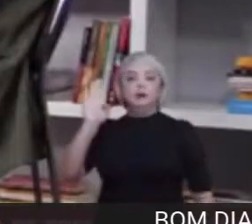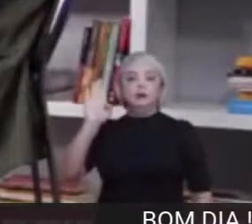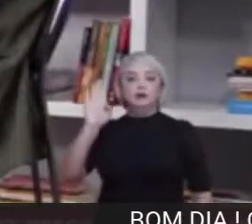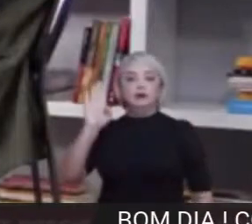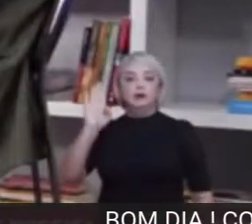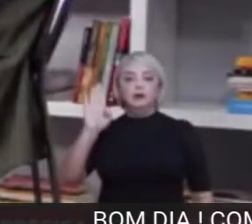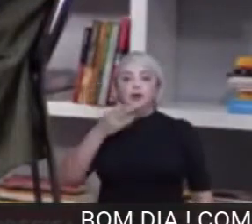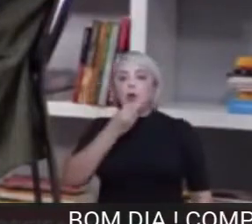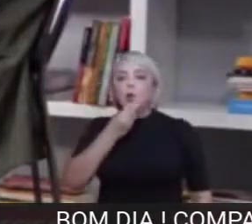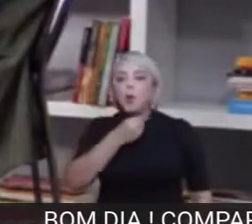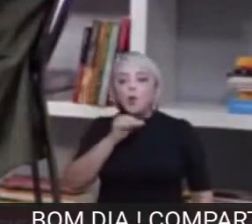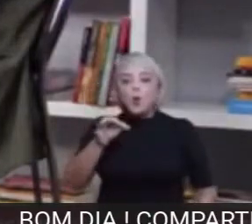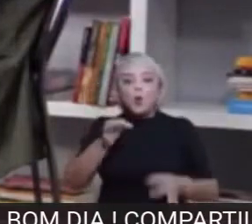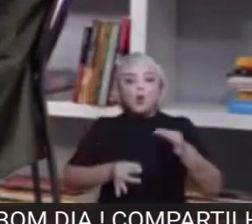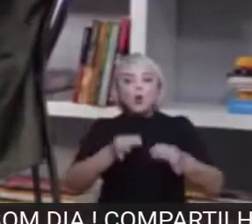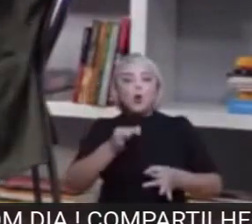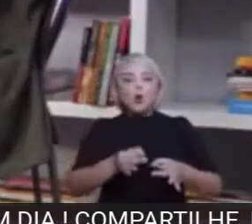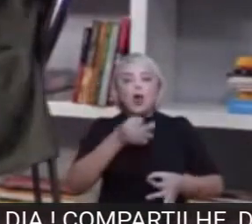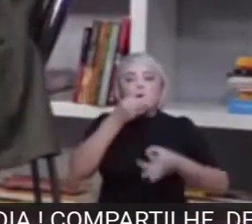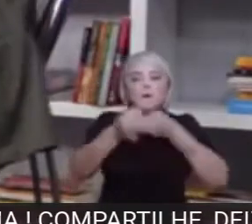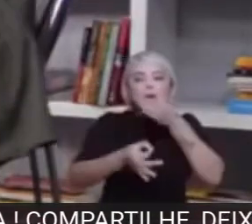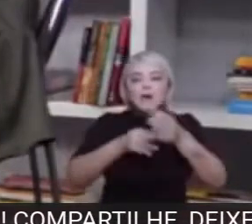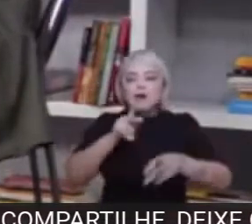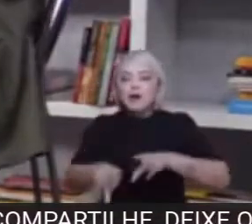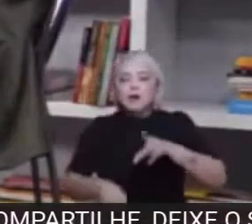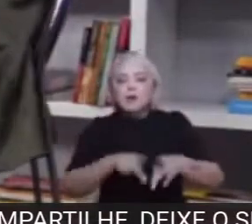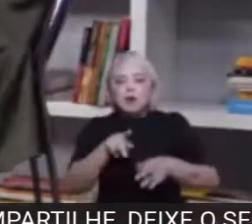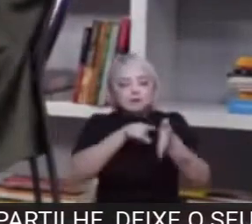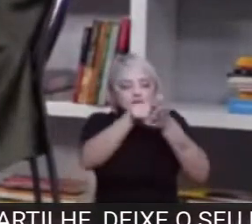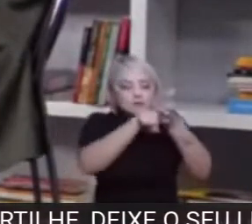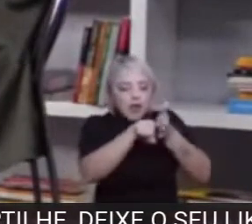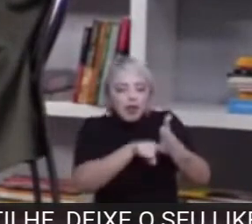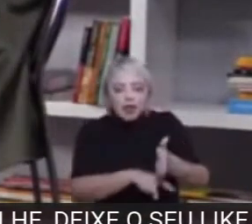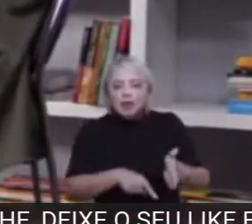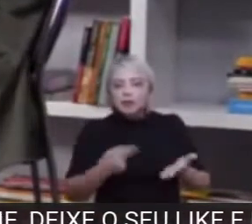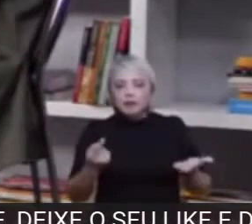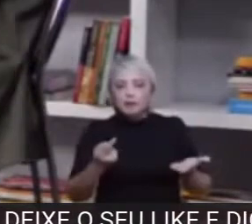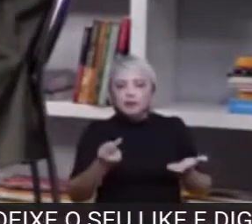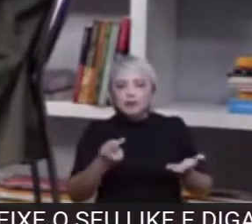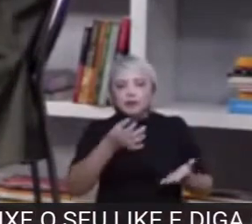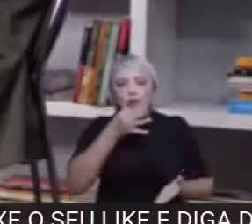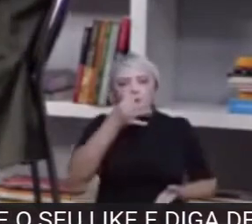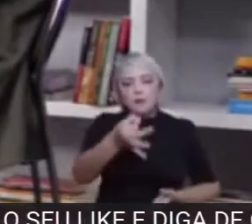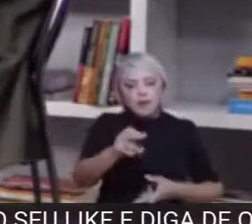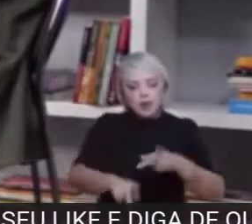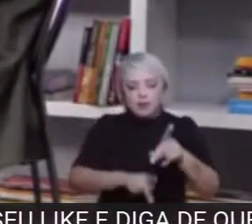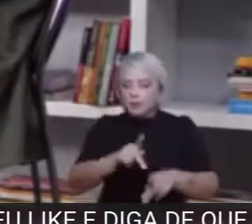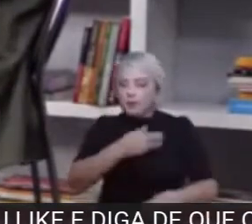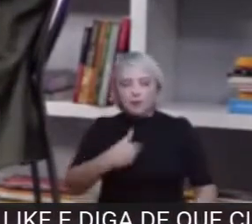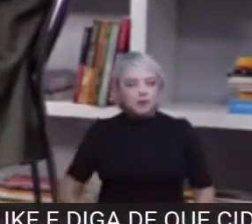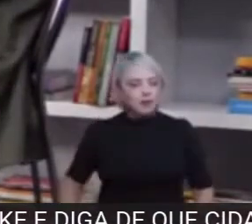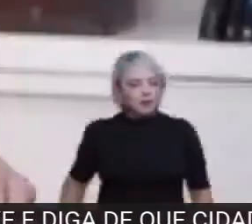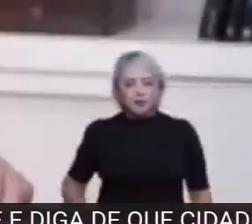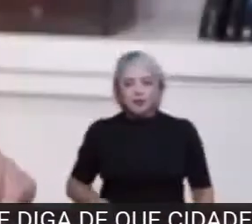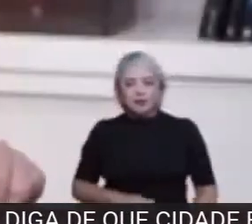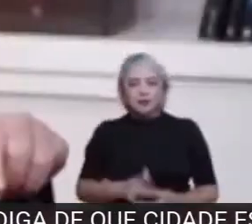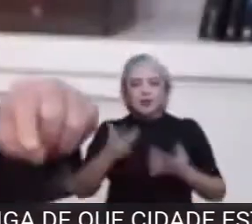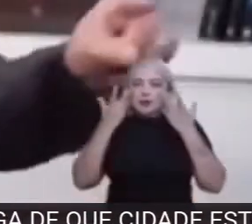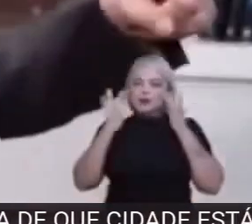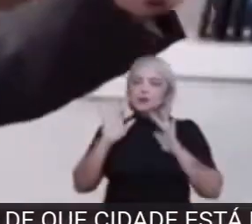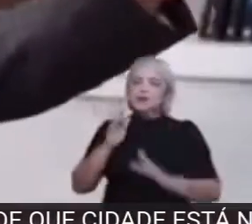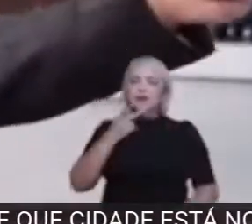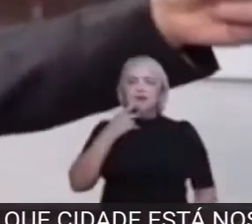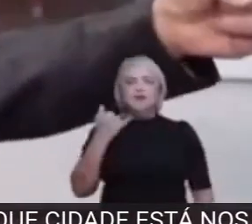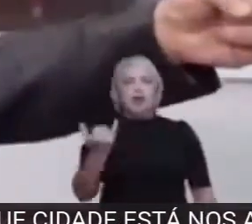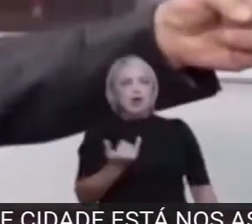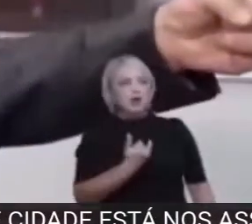sob pressão da opinião pública, da pesquisa da opinião pública. Sabe? Eu nem sei quem me falou que, no caso do Mensalão,